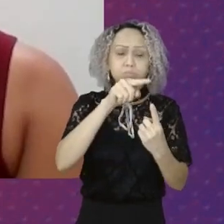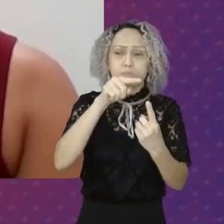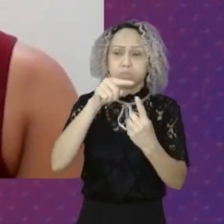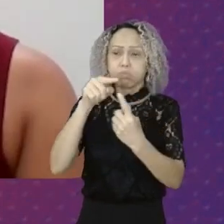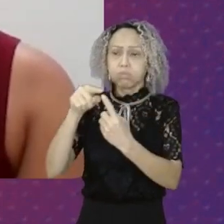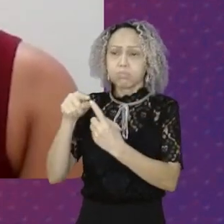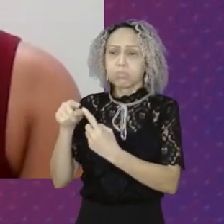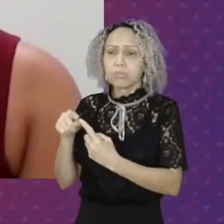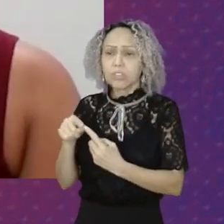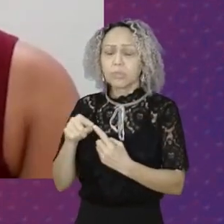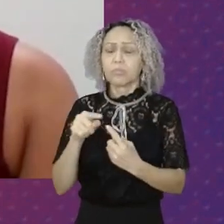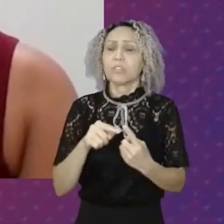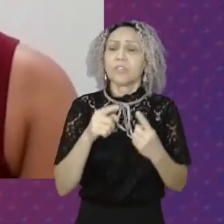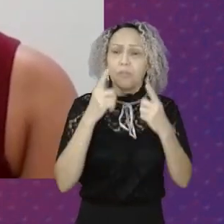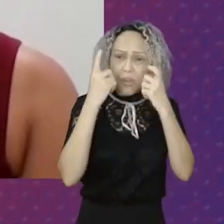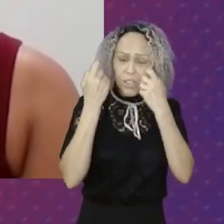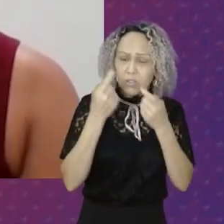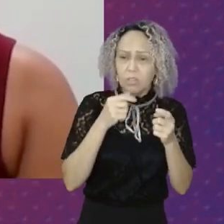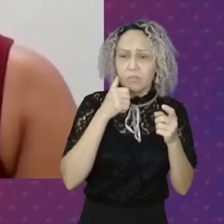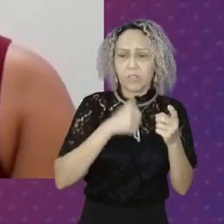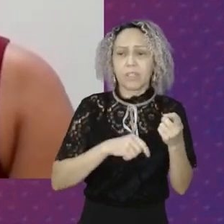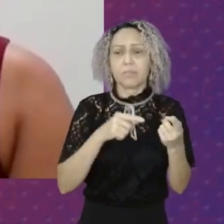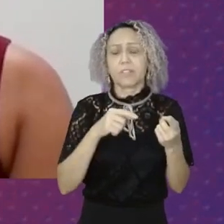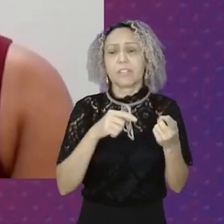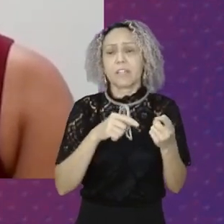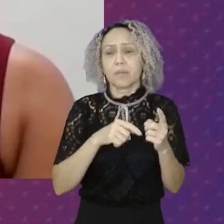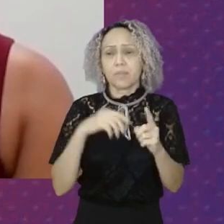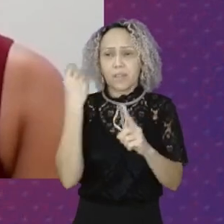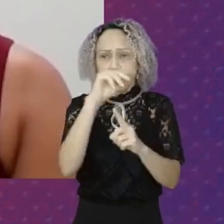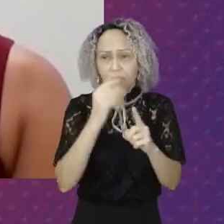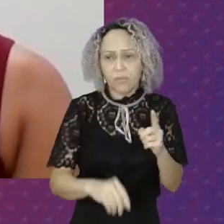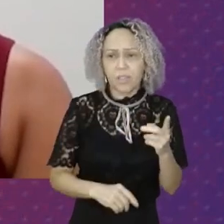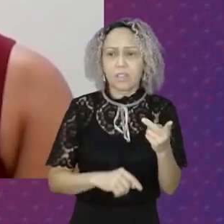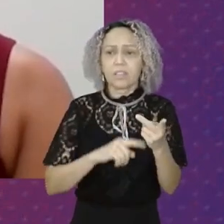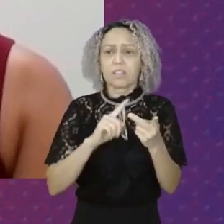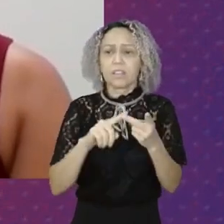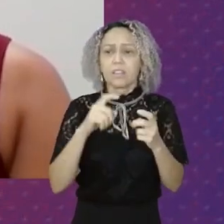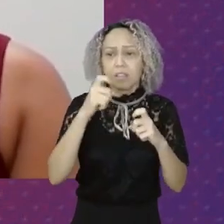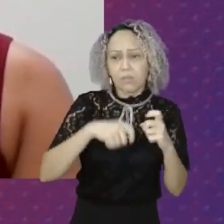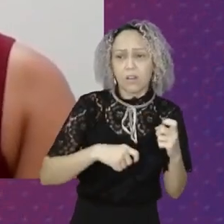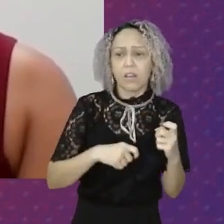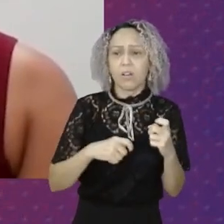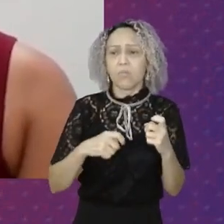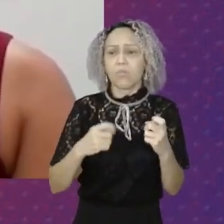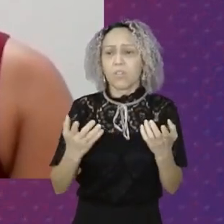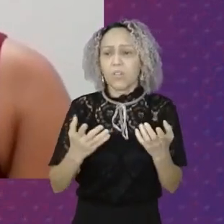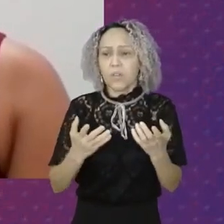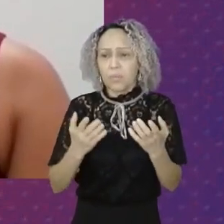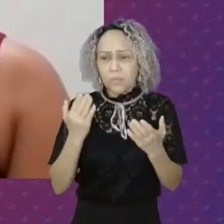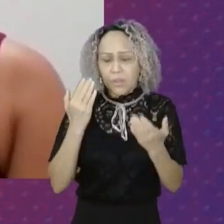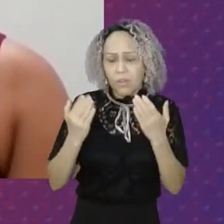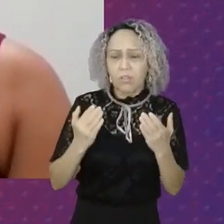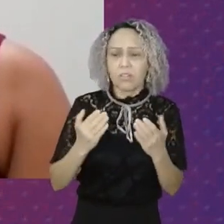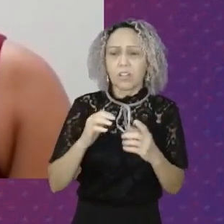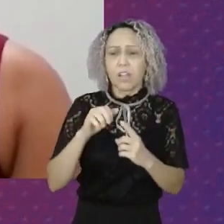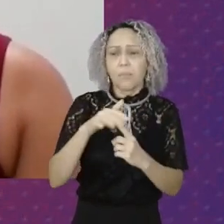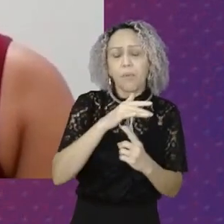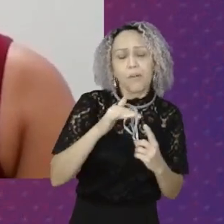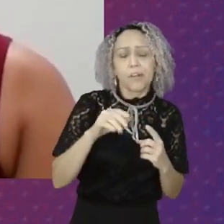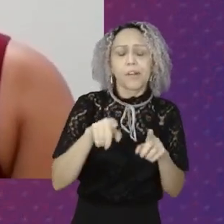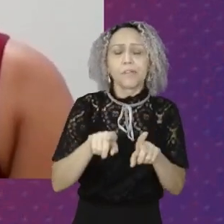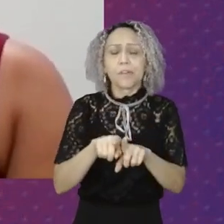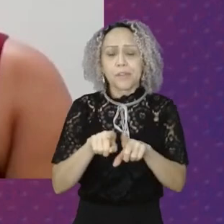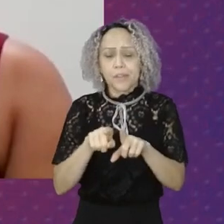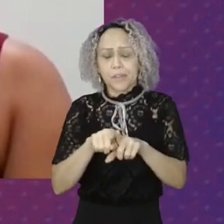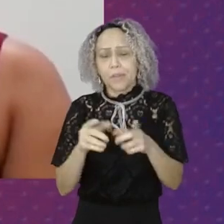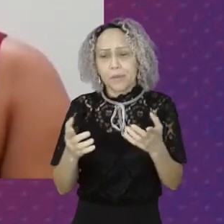violência física, a violência sexual, violência patrimonial, psicológica e moral, todos esses tipos de violência teve um